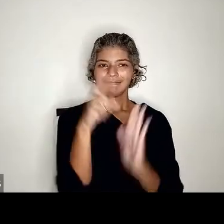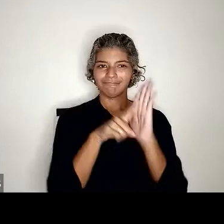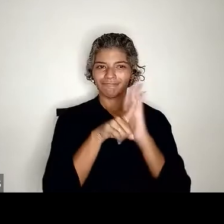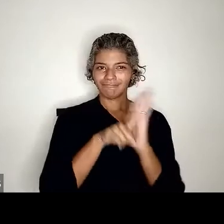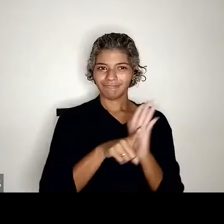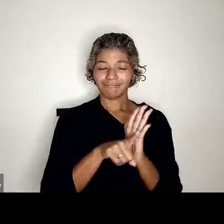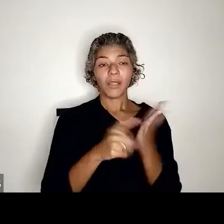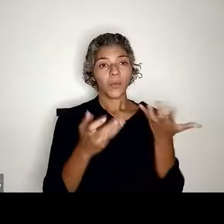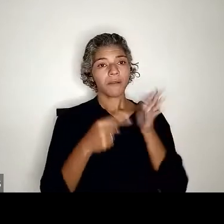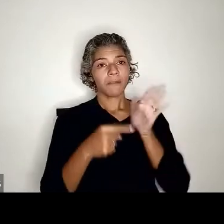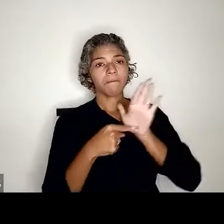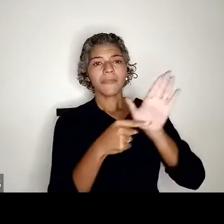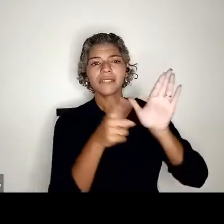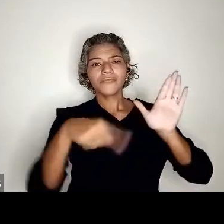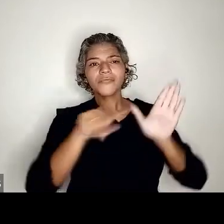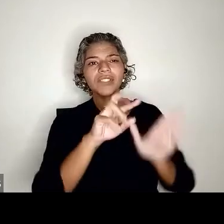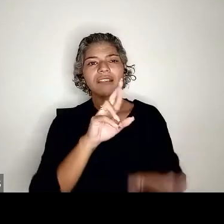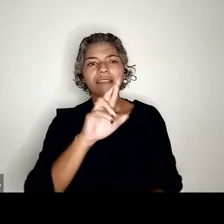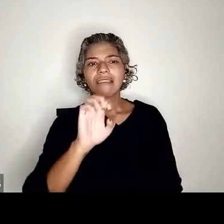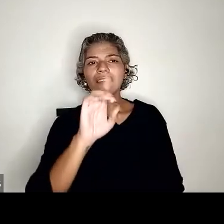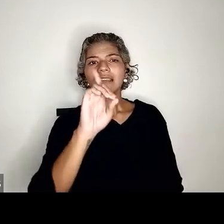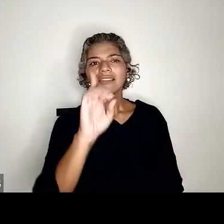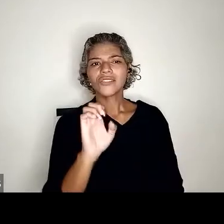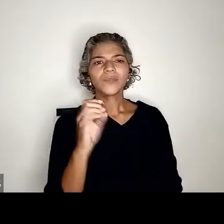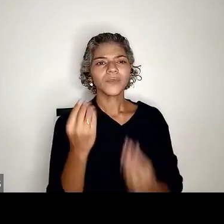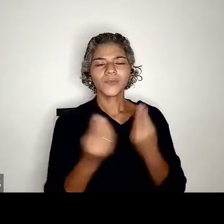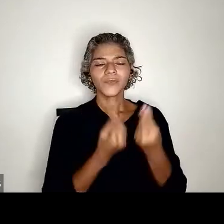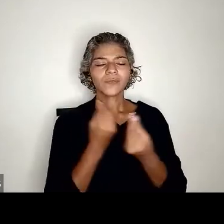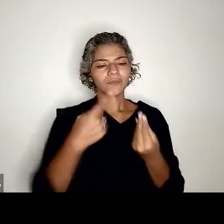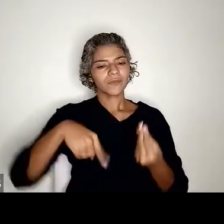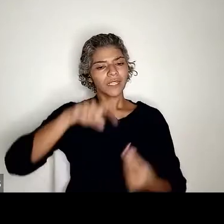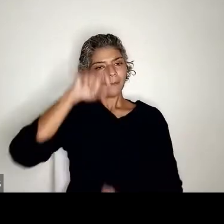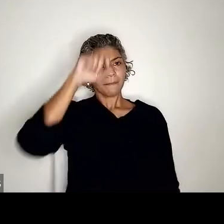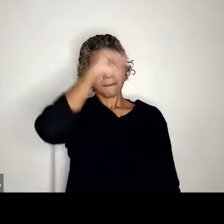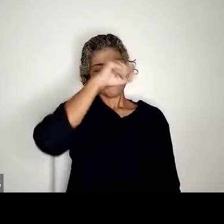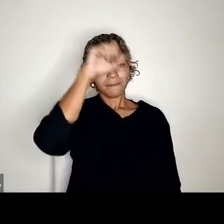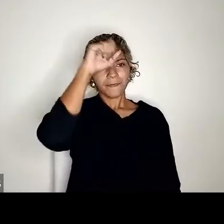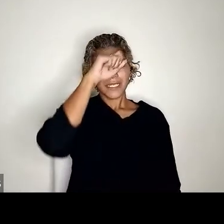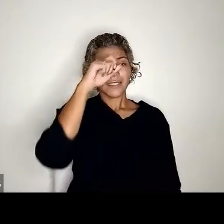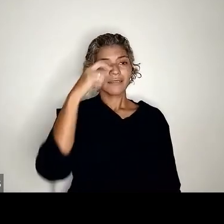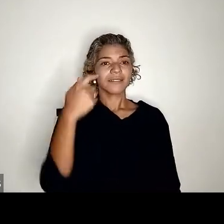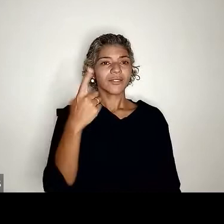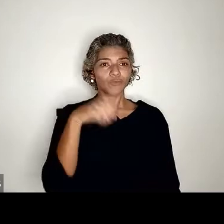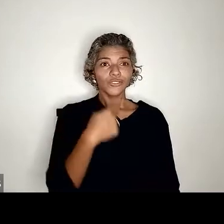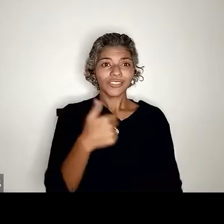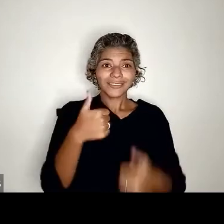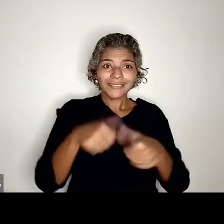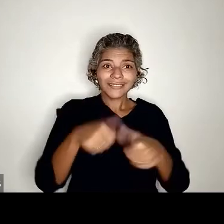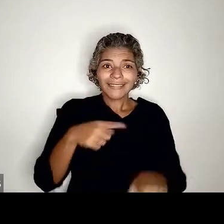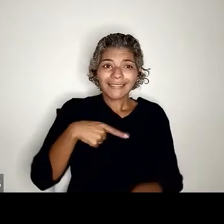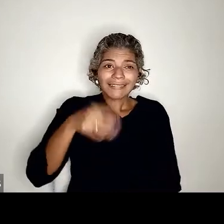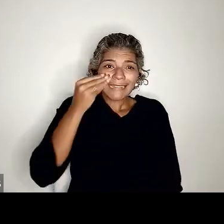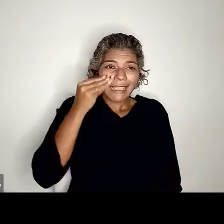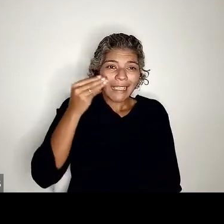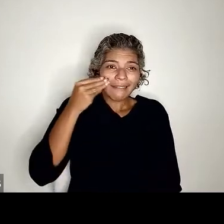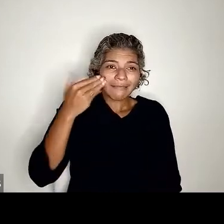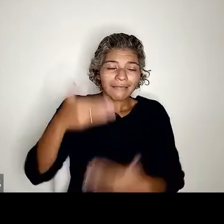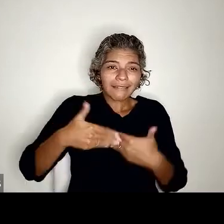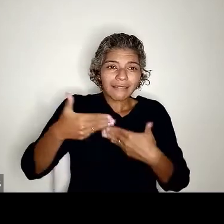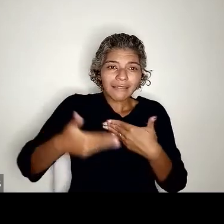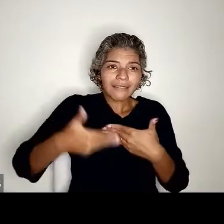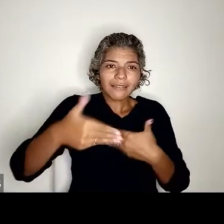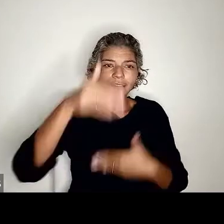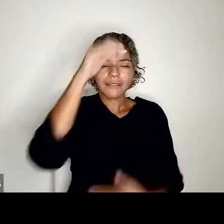rede. E para dizer como temos aprendido na rede, como estamos tentando aprender na rede, o que é construir